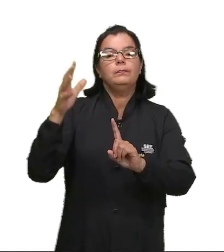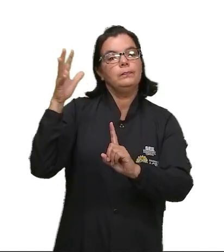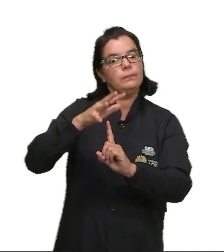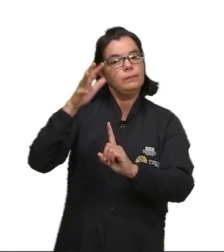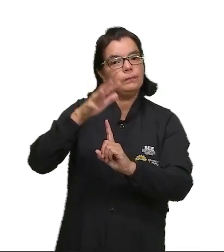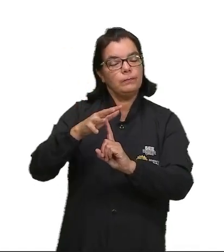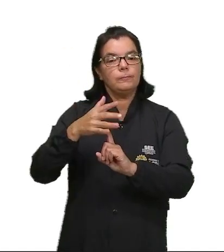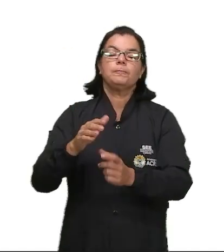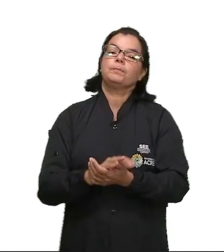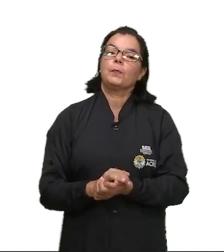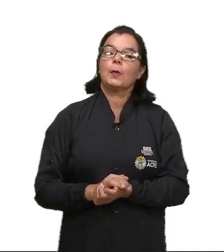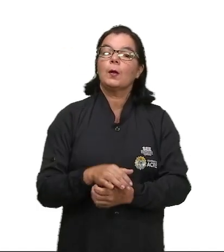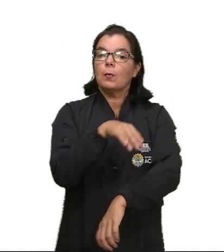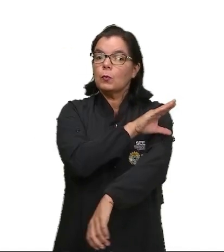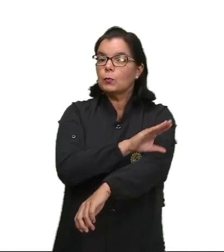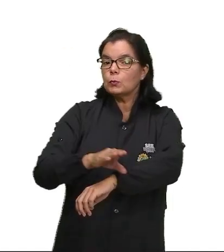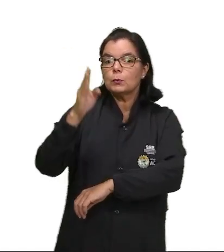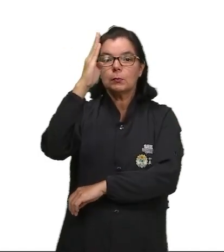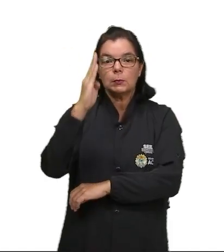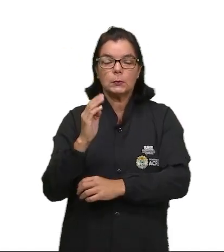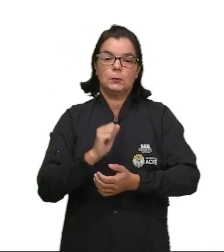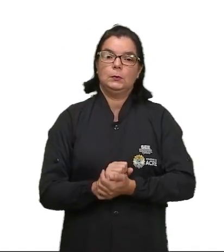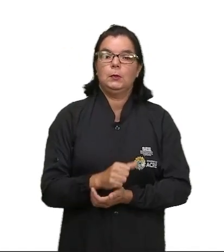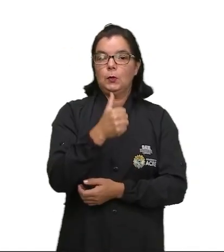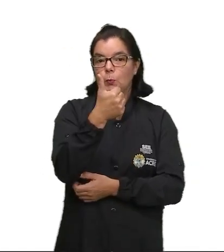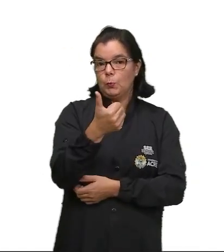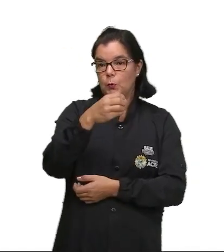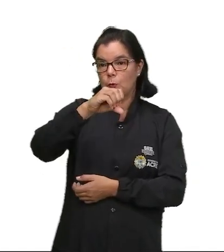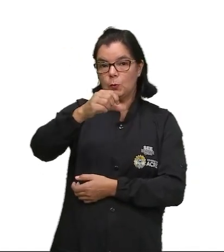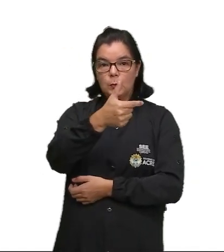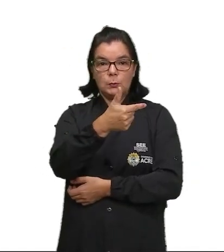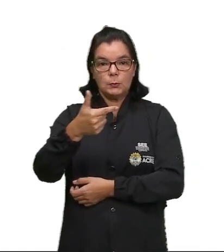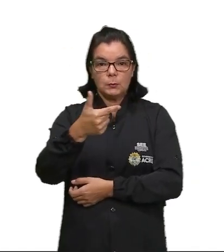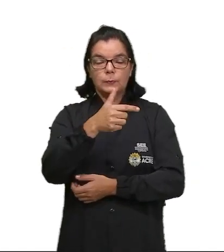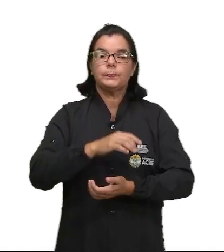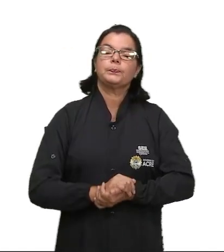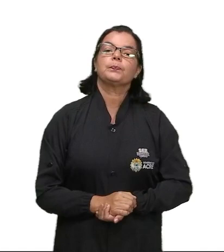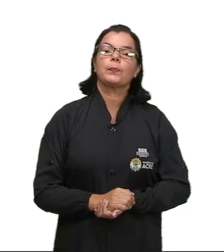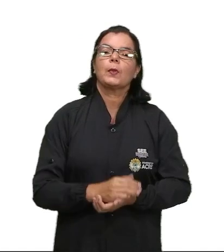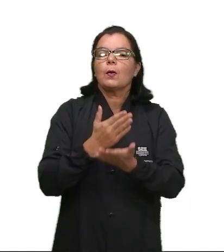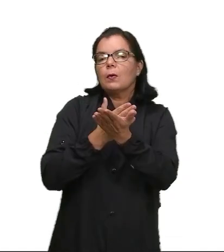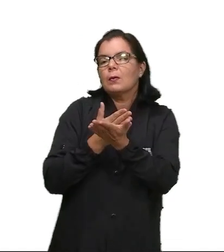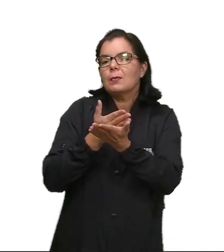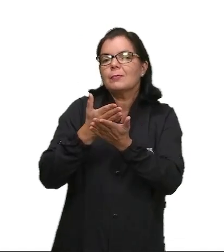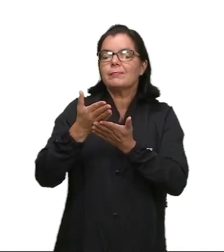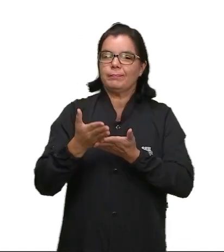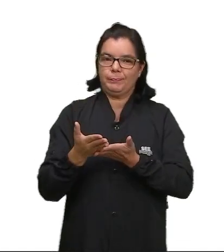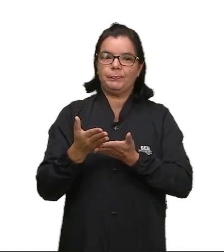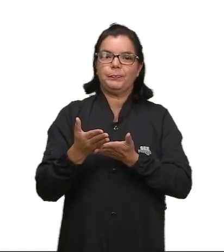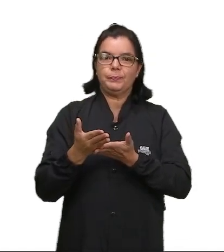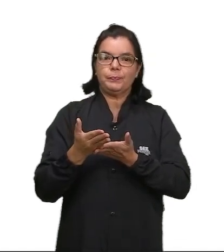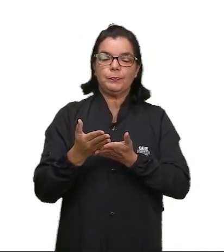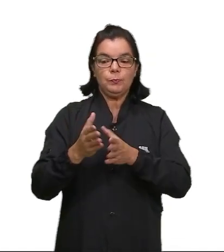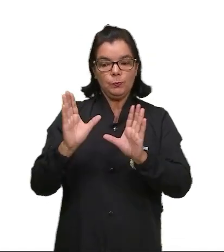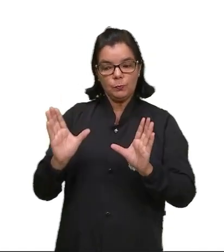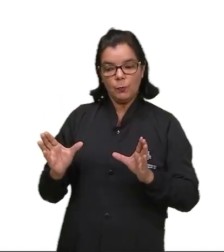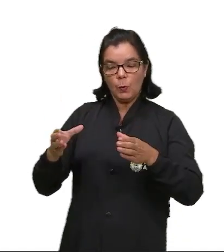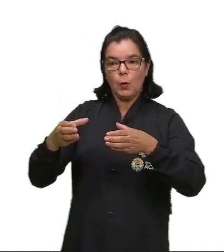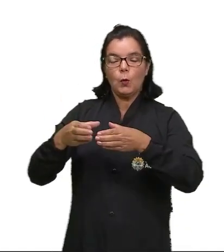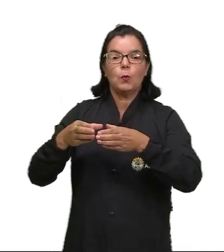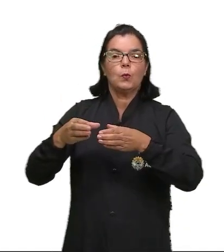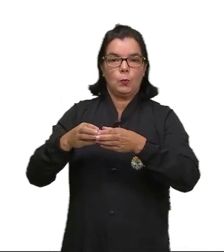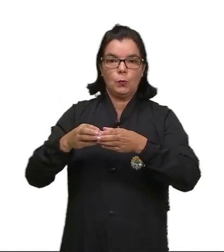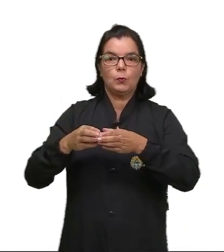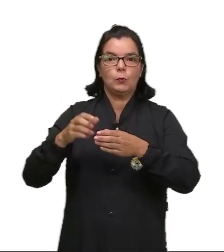cultura brasileira. E aí, em 1922, começa, né, com um grupo de